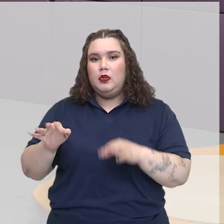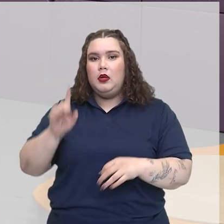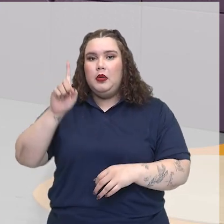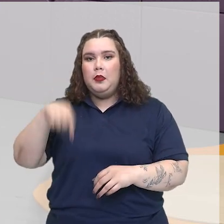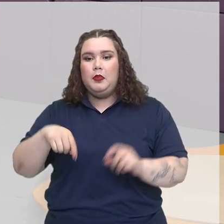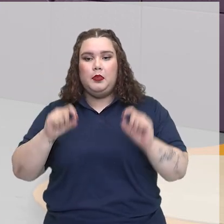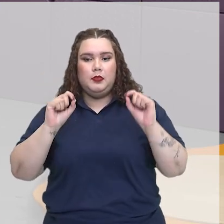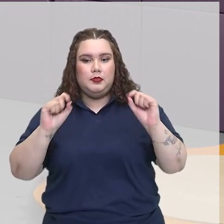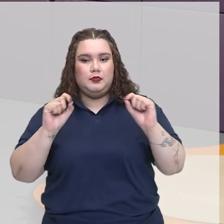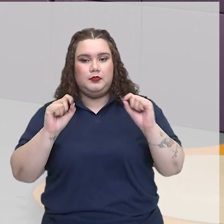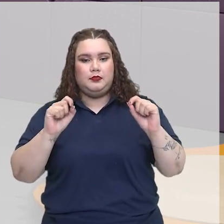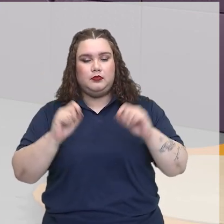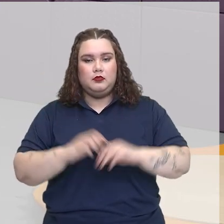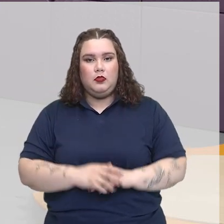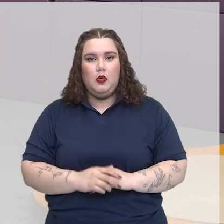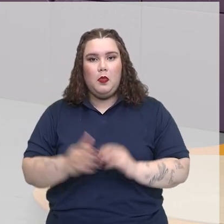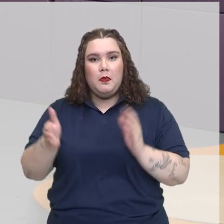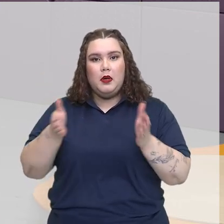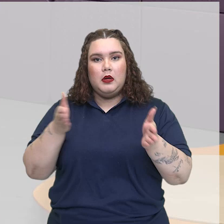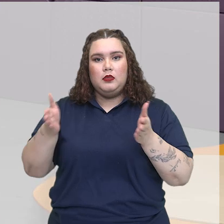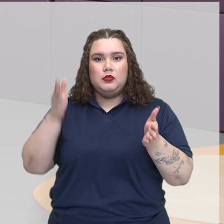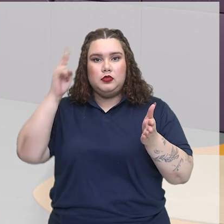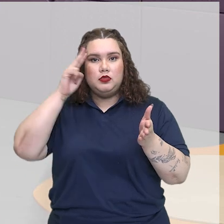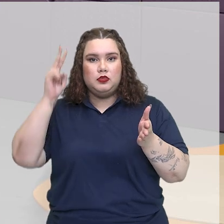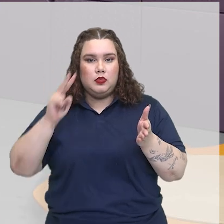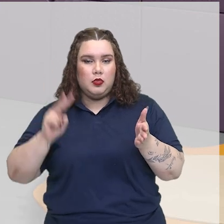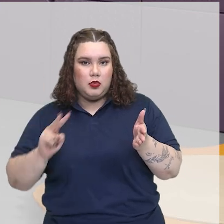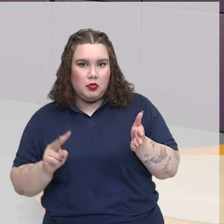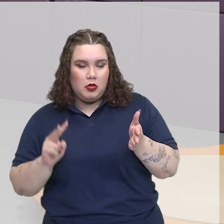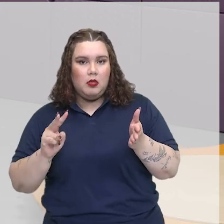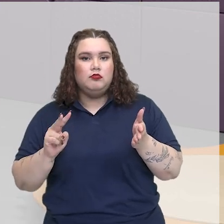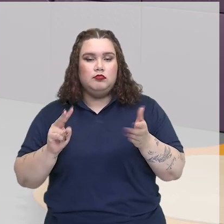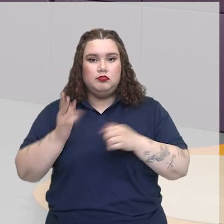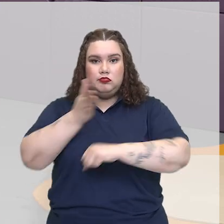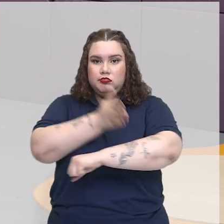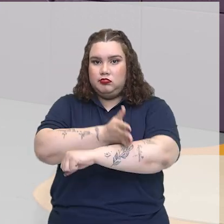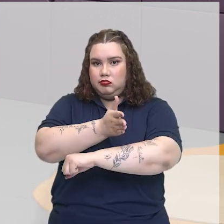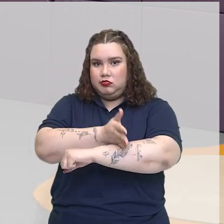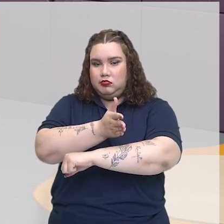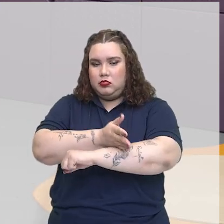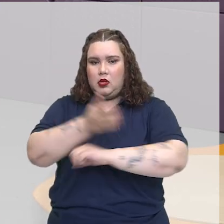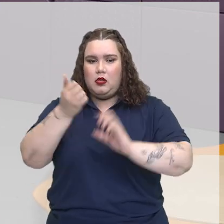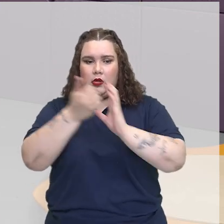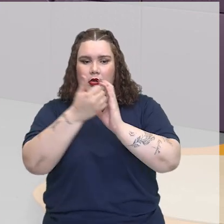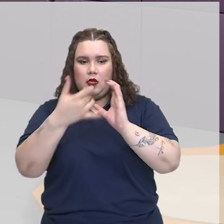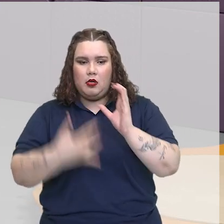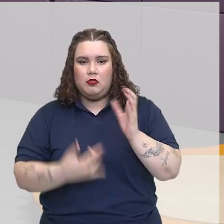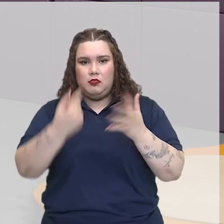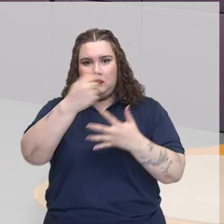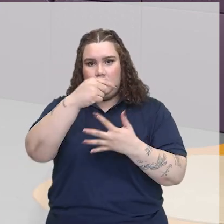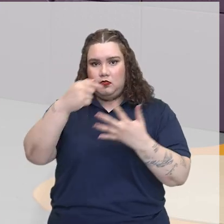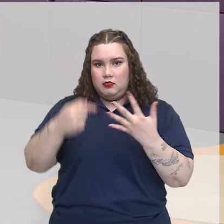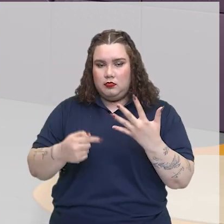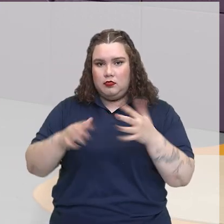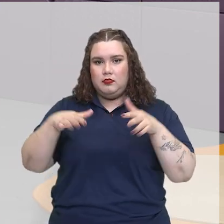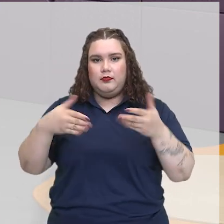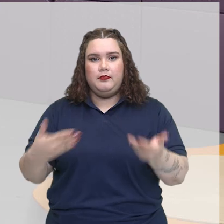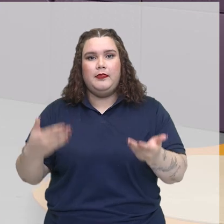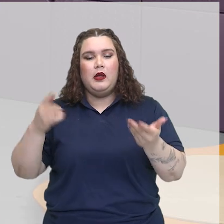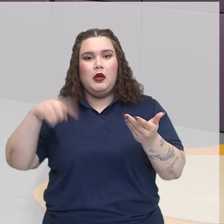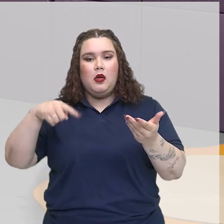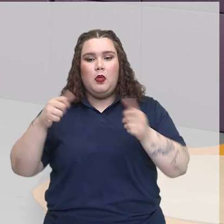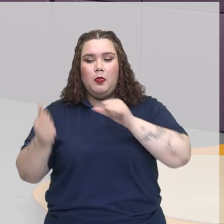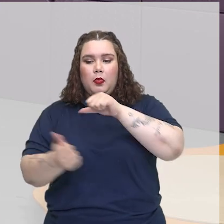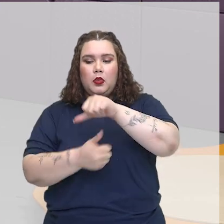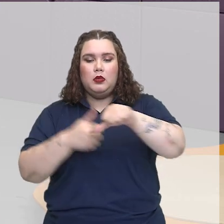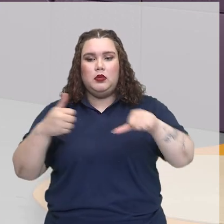é o mundo medieval, né? As suas características. Então, iremos tratar justamente de mudanças